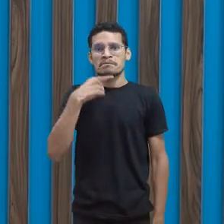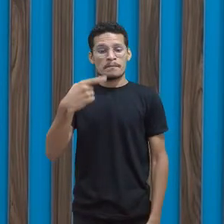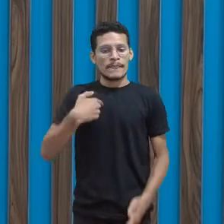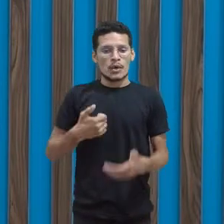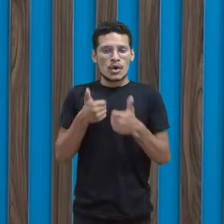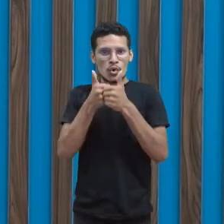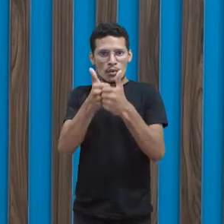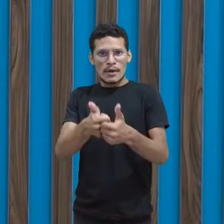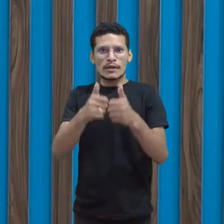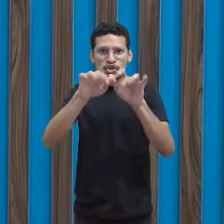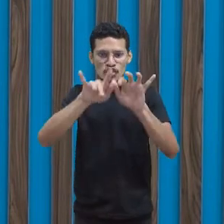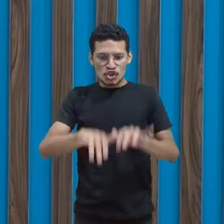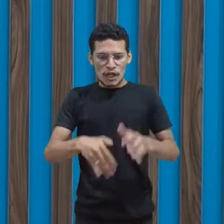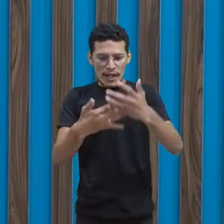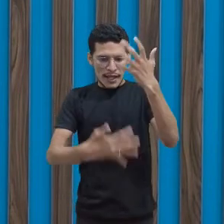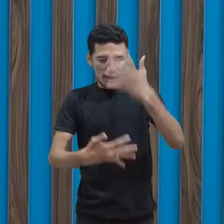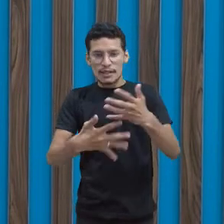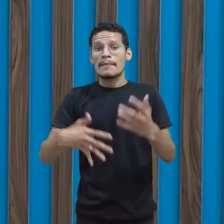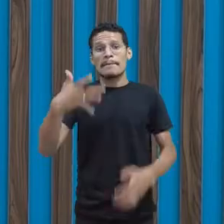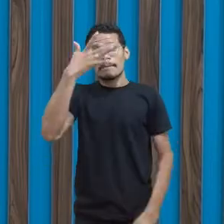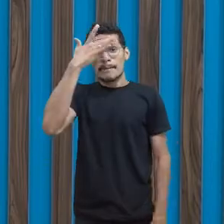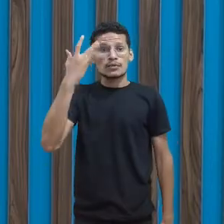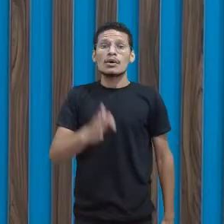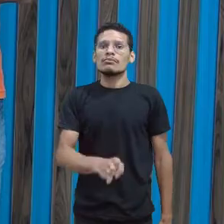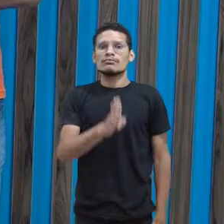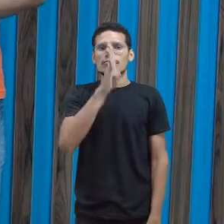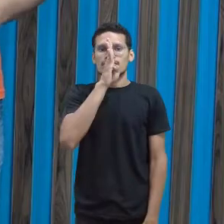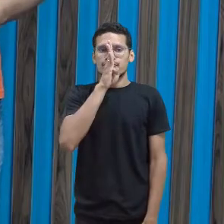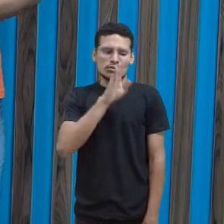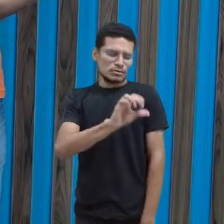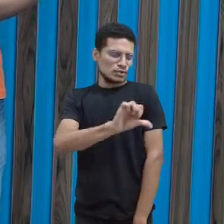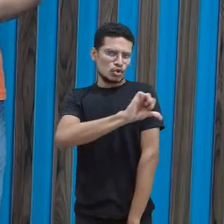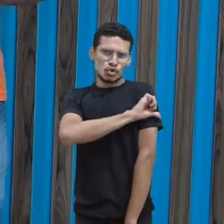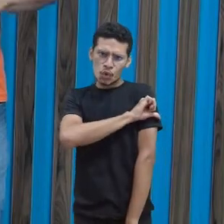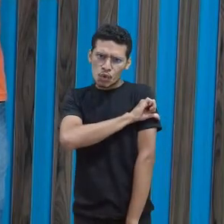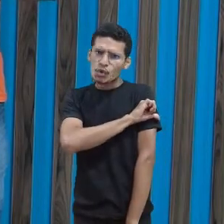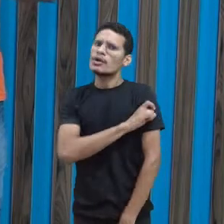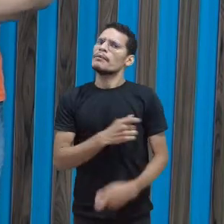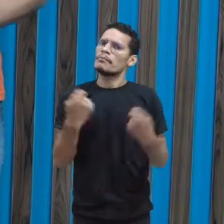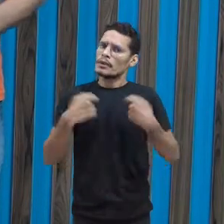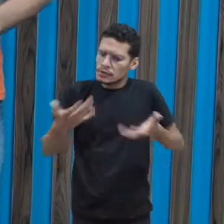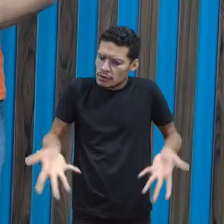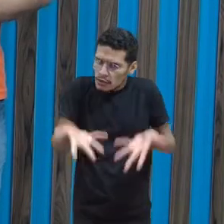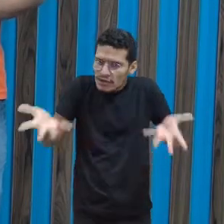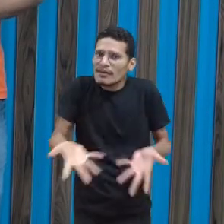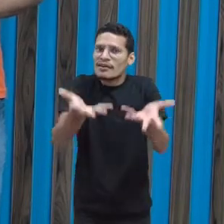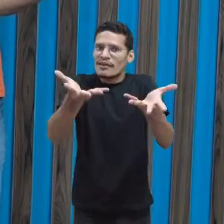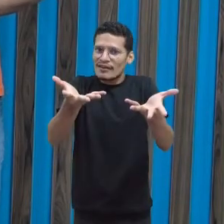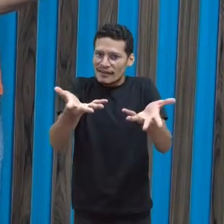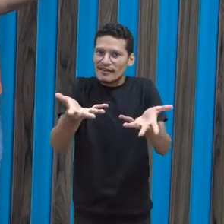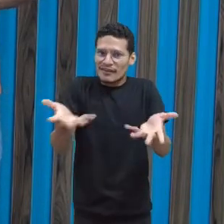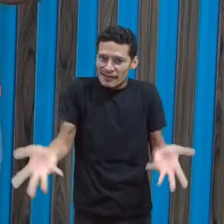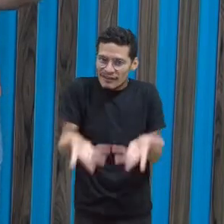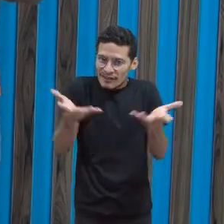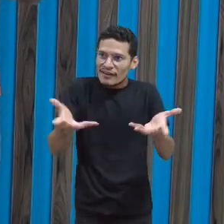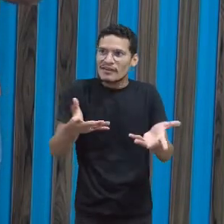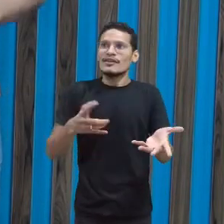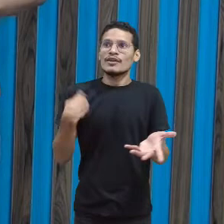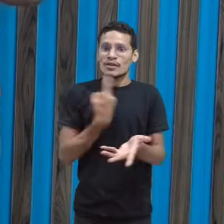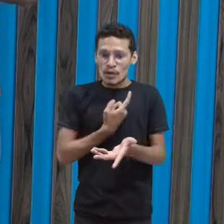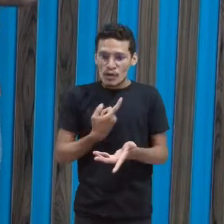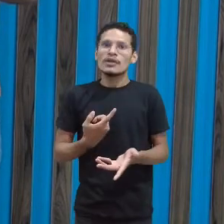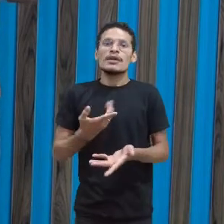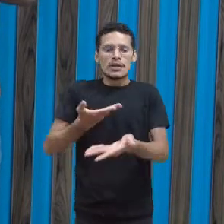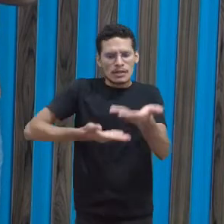acompanhando aqui, mas está todo mundo calado. O pessoal do 9º ano, tá precisando de um up aí no... A gente tá tendo